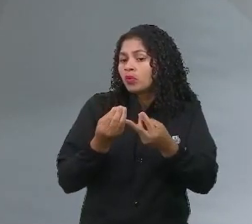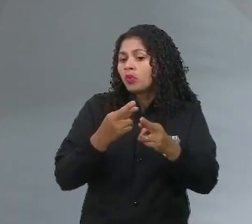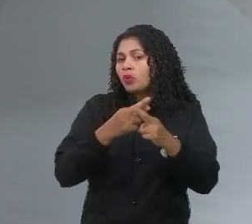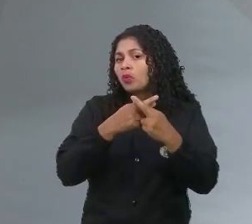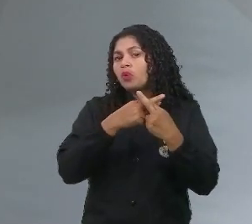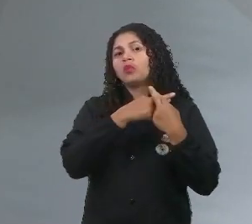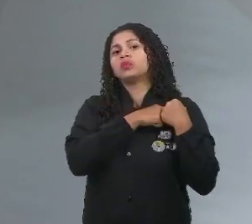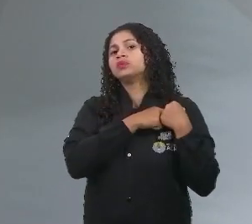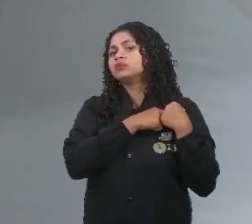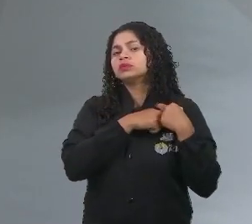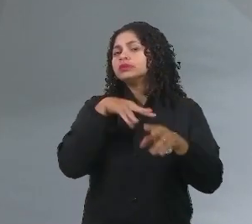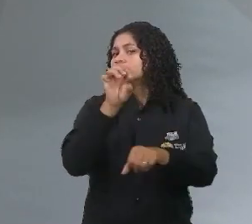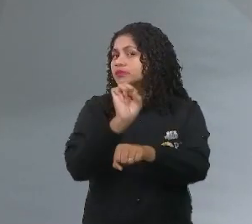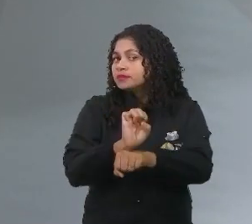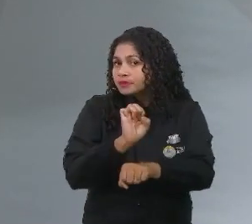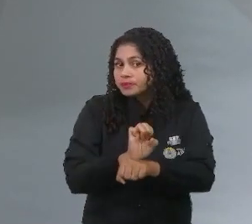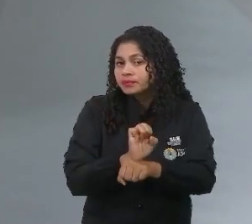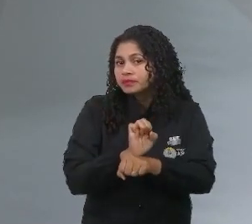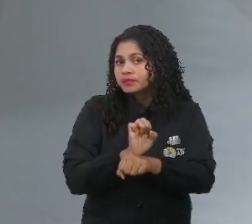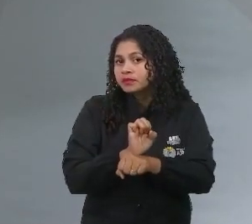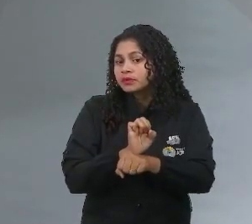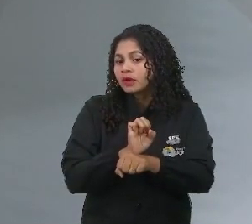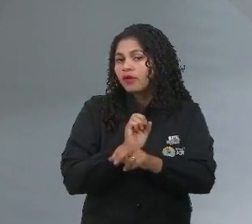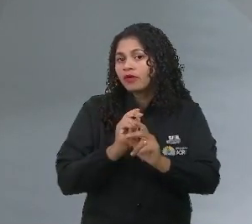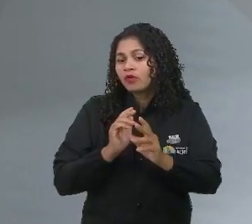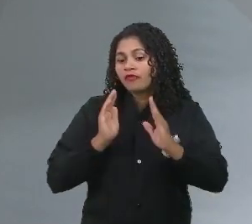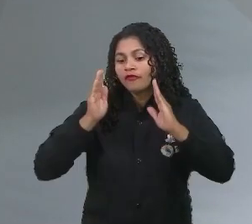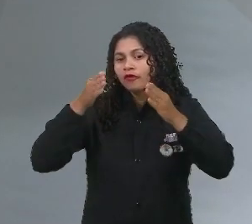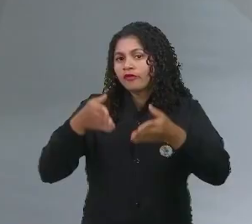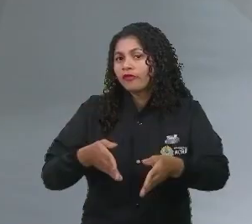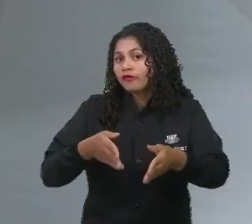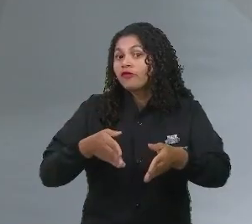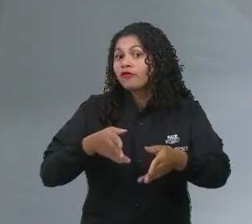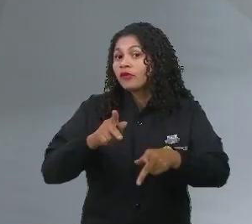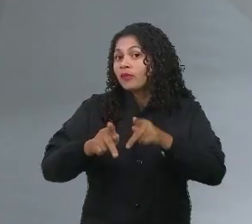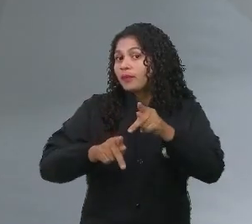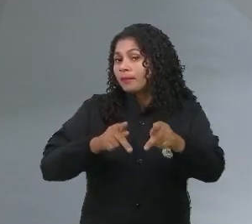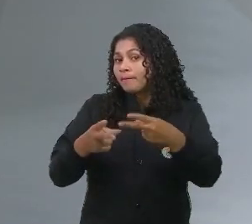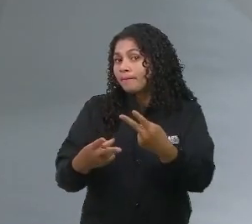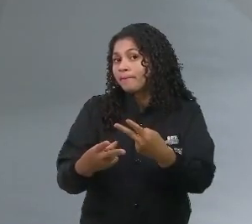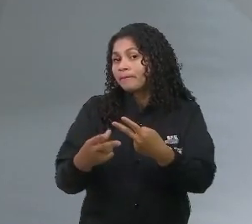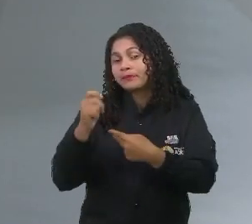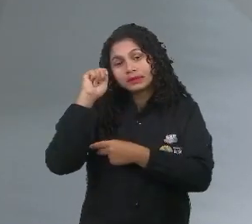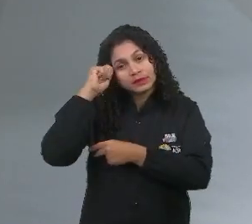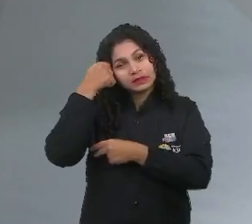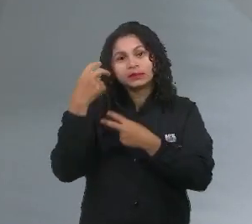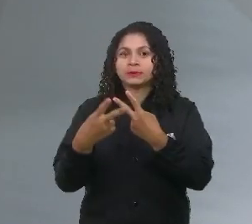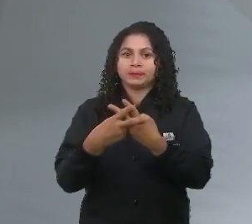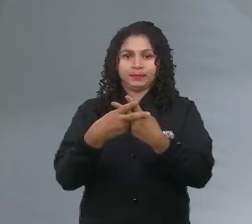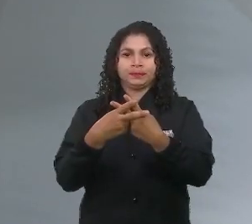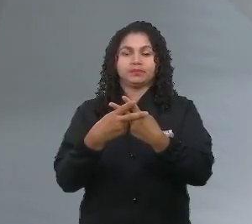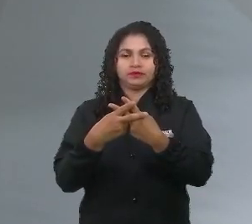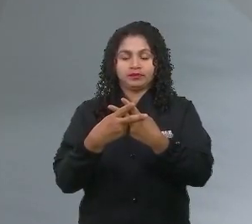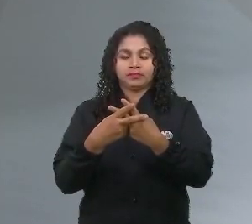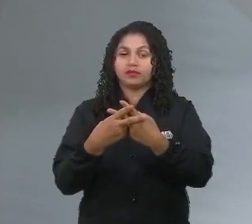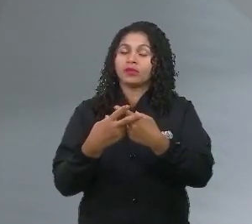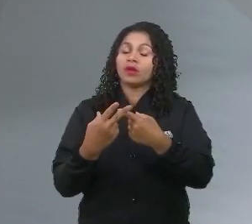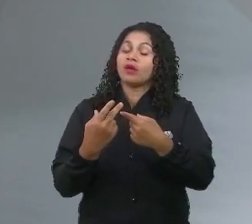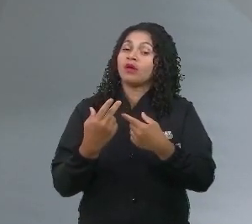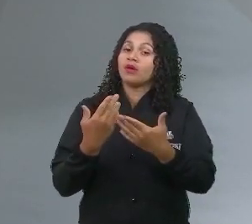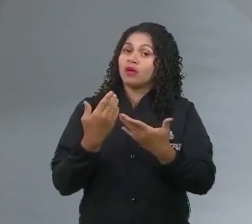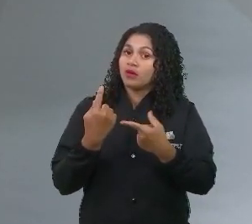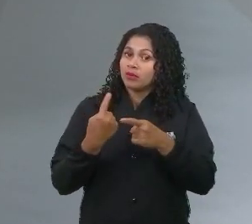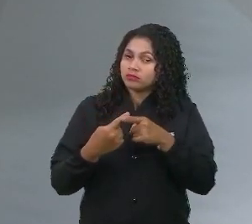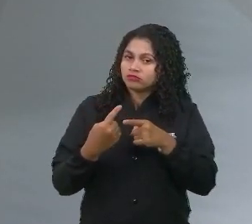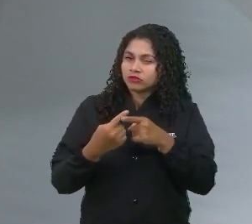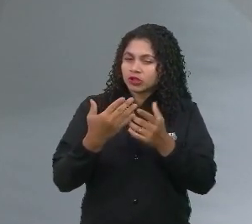públicas voltadas para a população negra? Porque, quer queira, quer não, na gênese do nosso país, nós tivemos uma